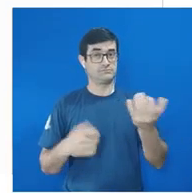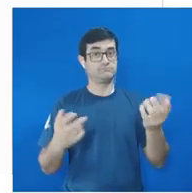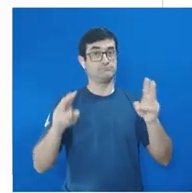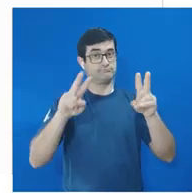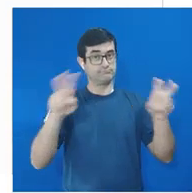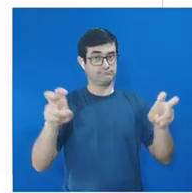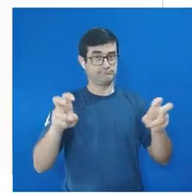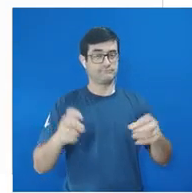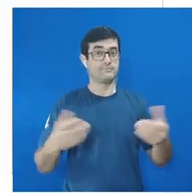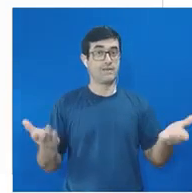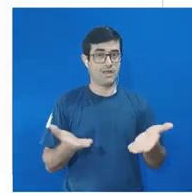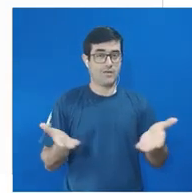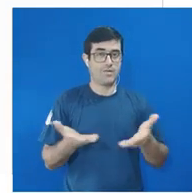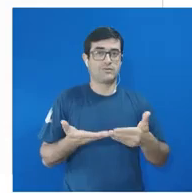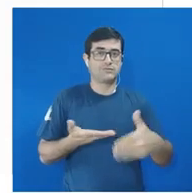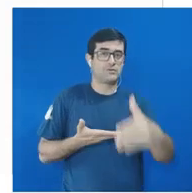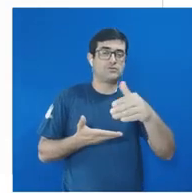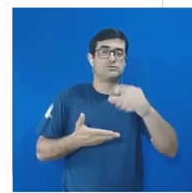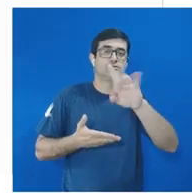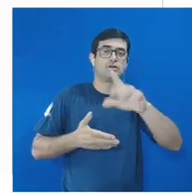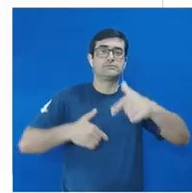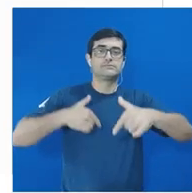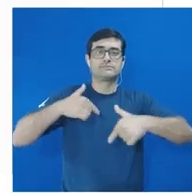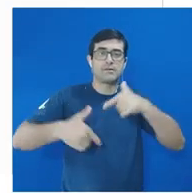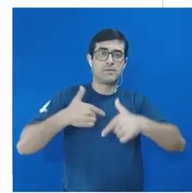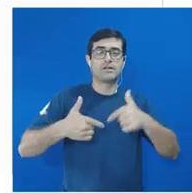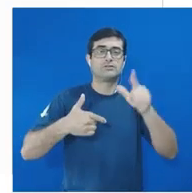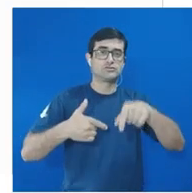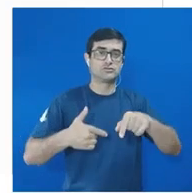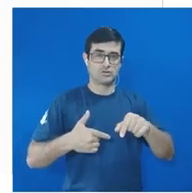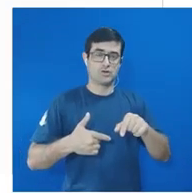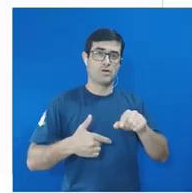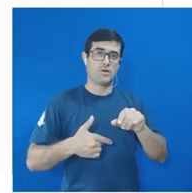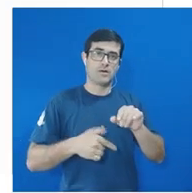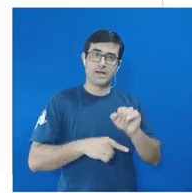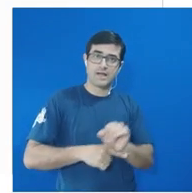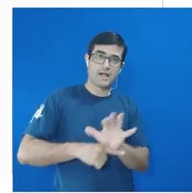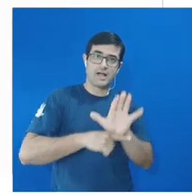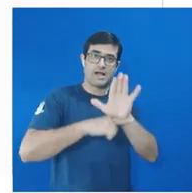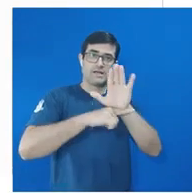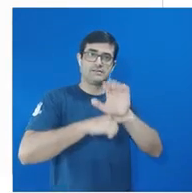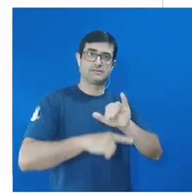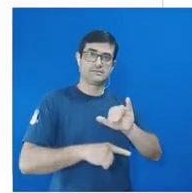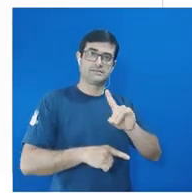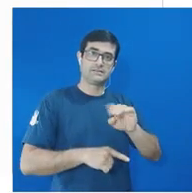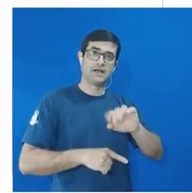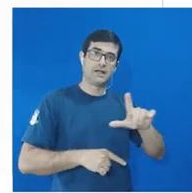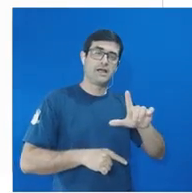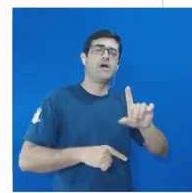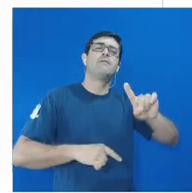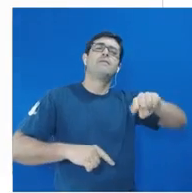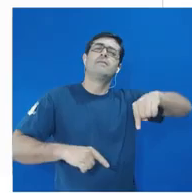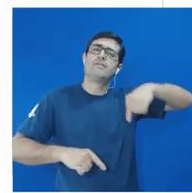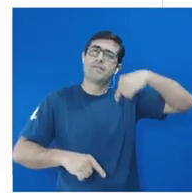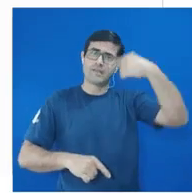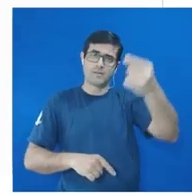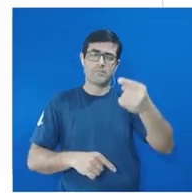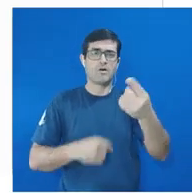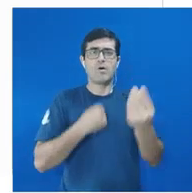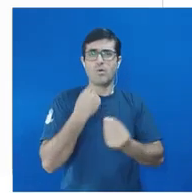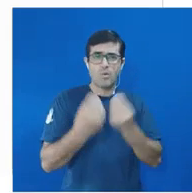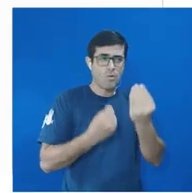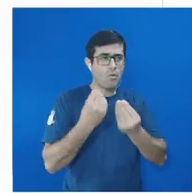esse fator. É óbvio que por enquanto, a gente vai trabalhar somente com gases ideais, né? E